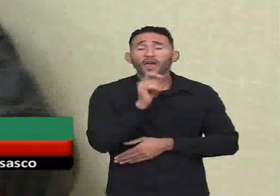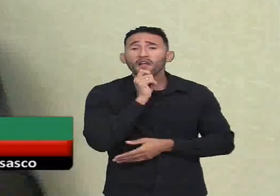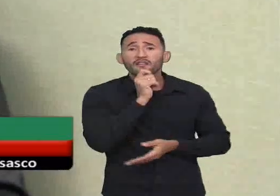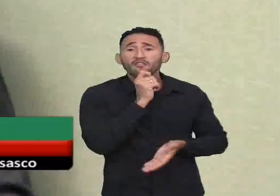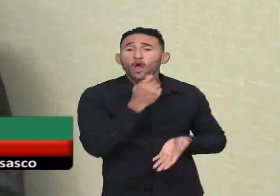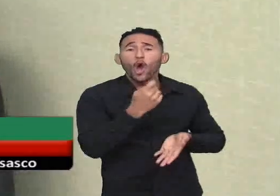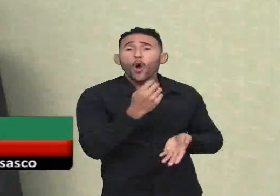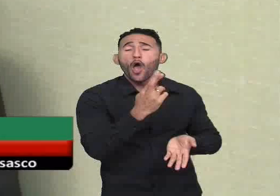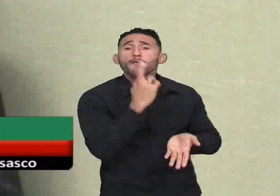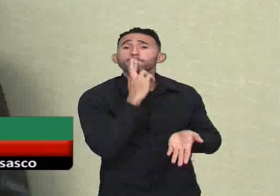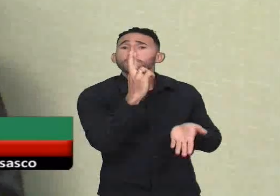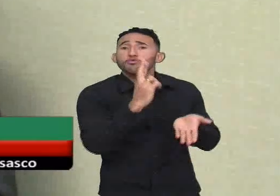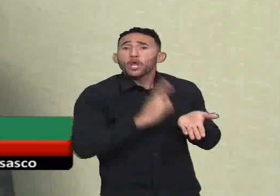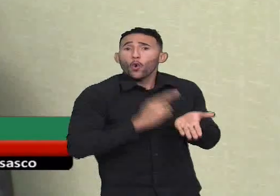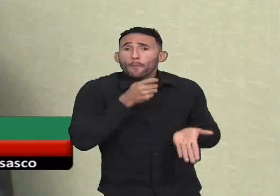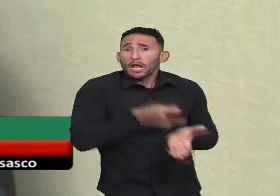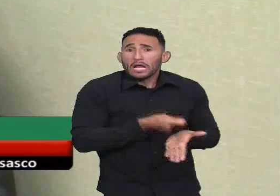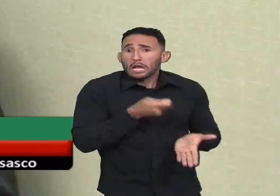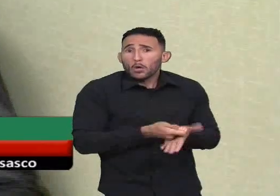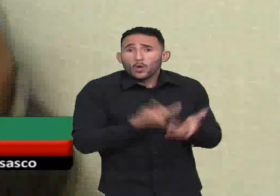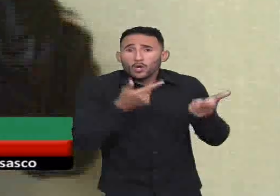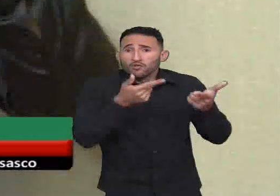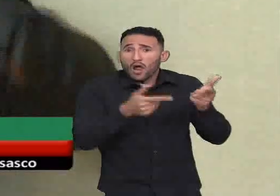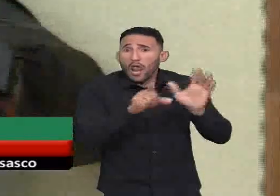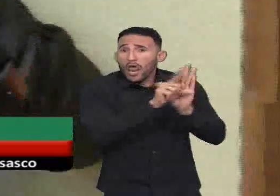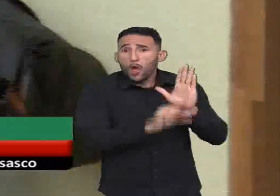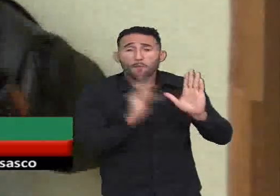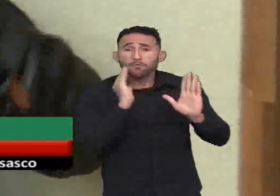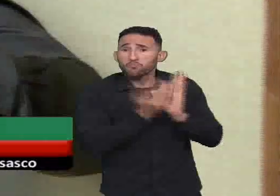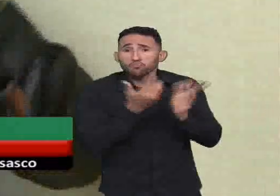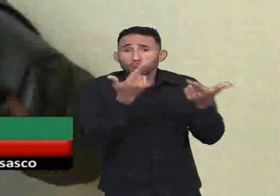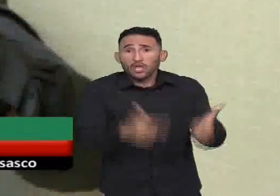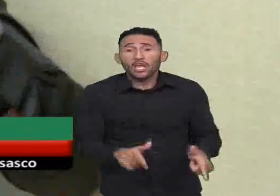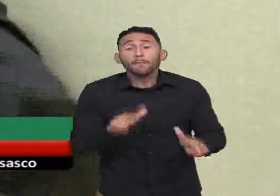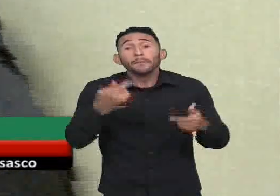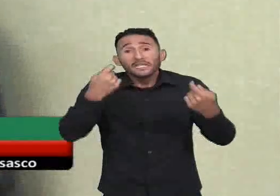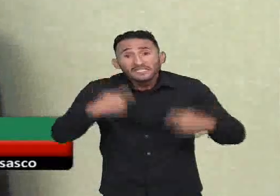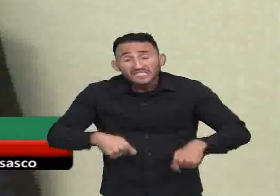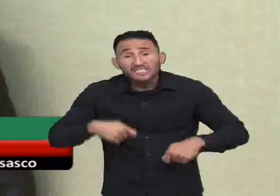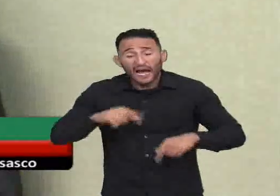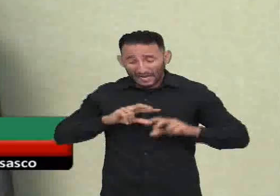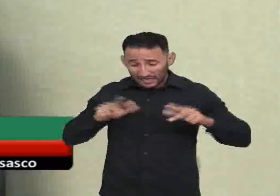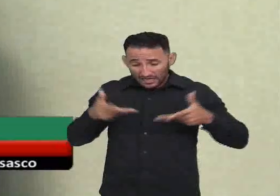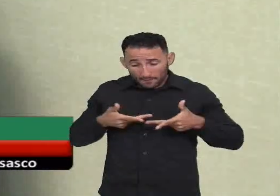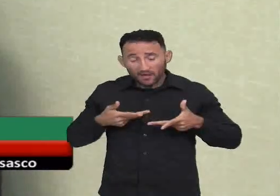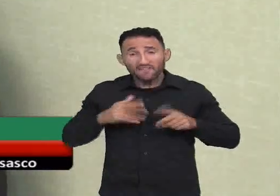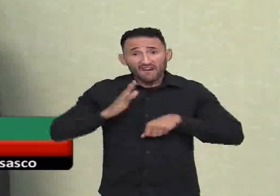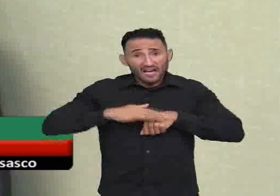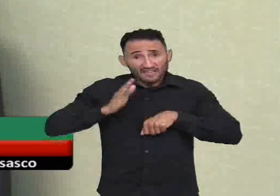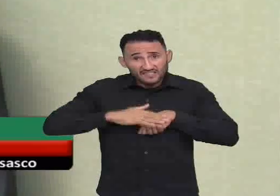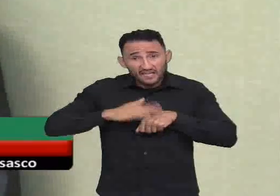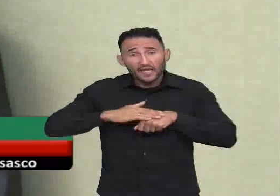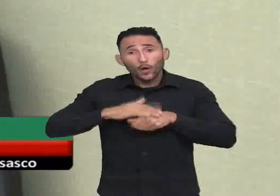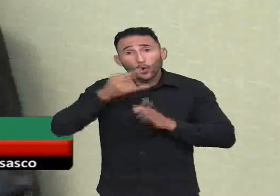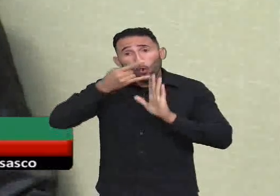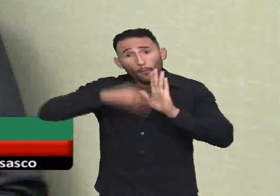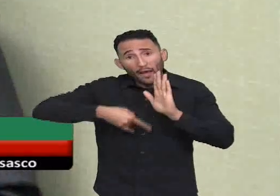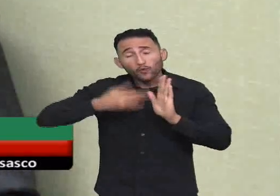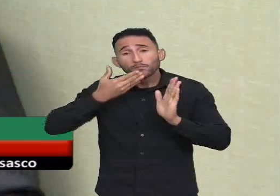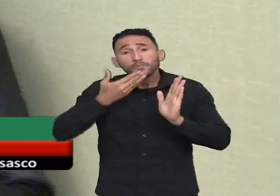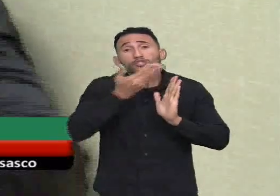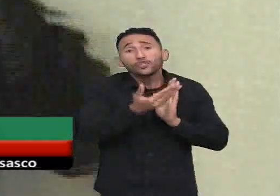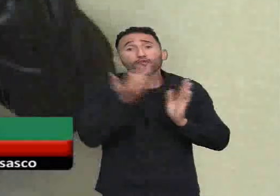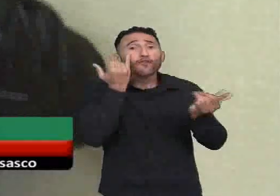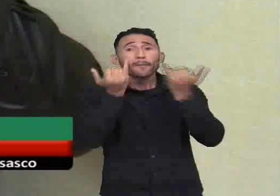de responder legalmente e juridicamente. A obrigação seria através de um requerimento aqui, que não foi feito, que foi de uma forma